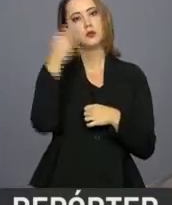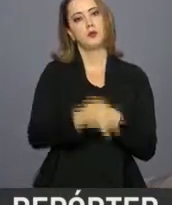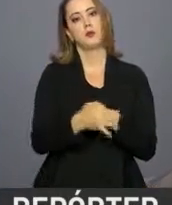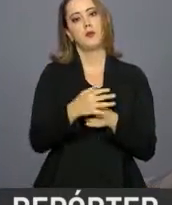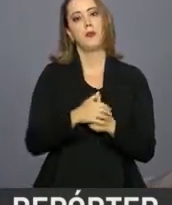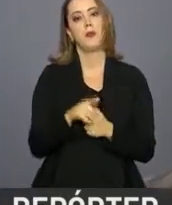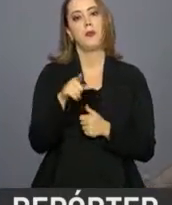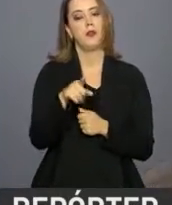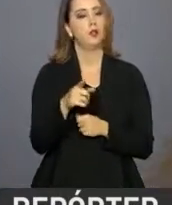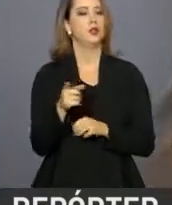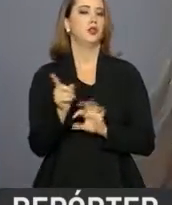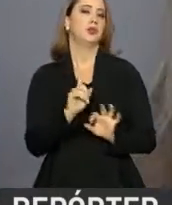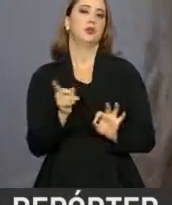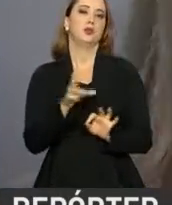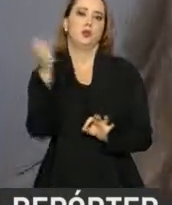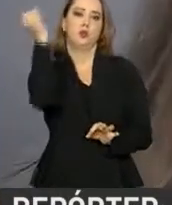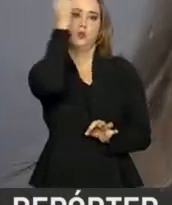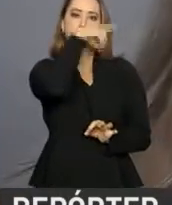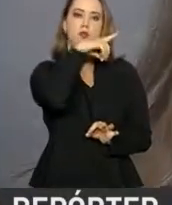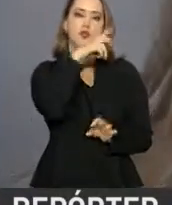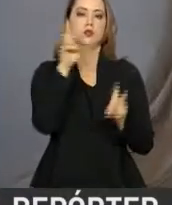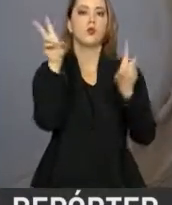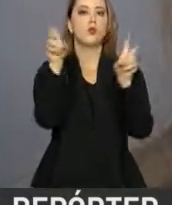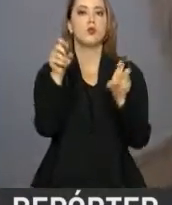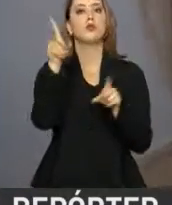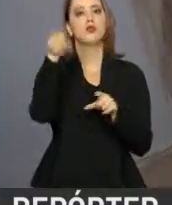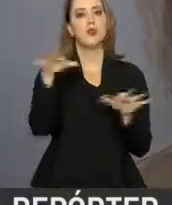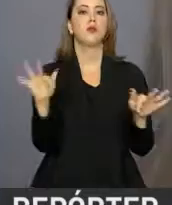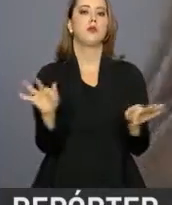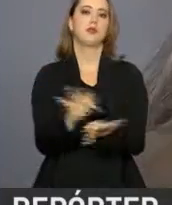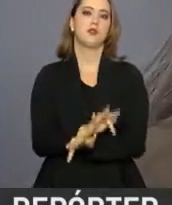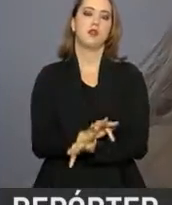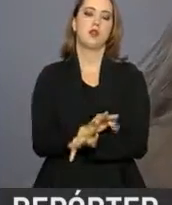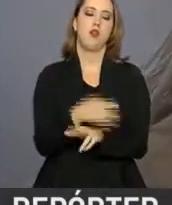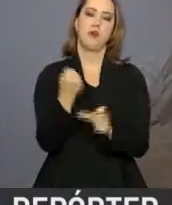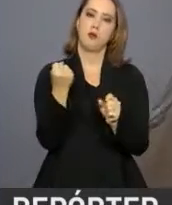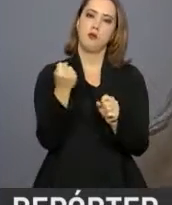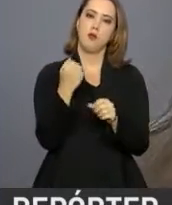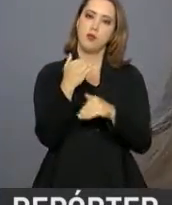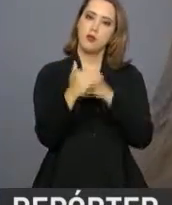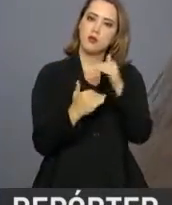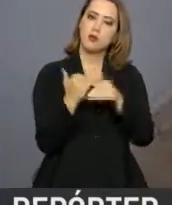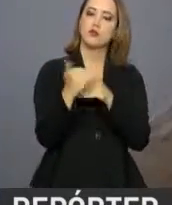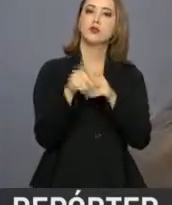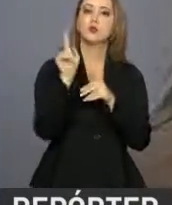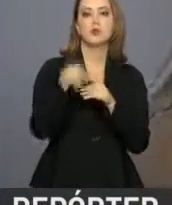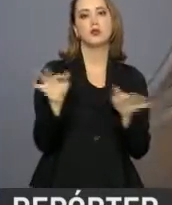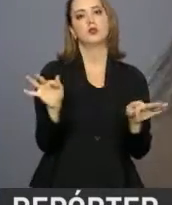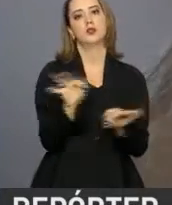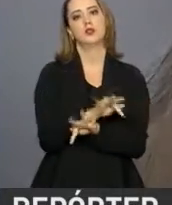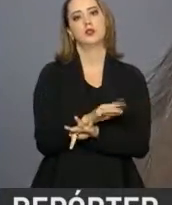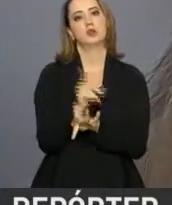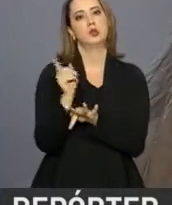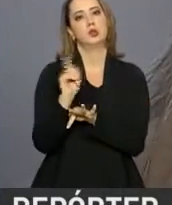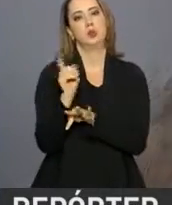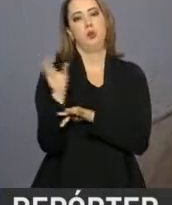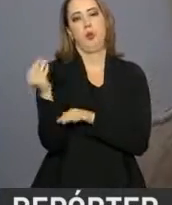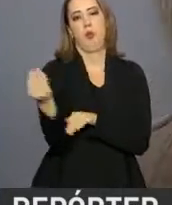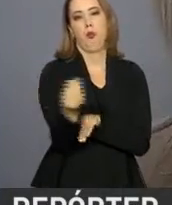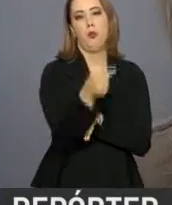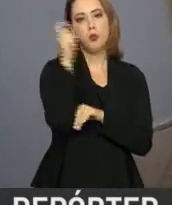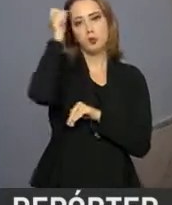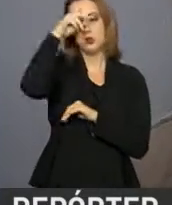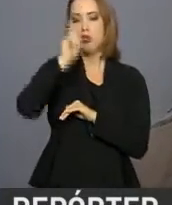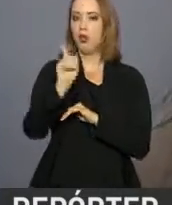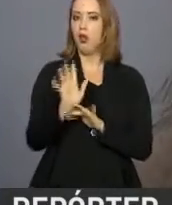bicho de sete cabeças os temas são simples a a construção é simples as exigências não são muito grandes não são